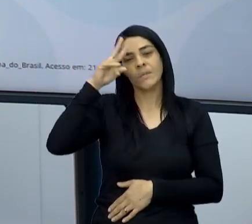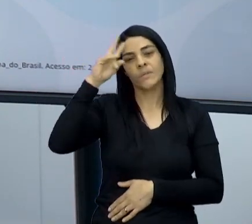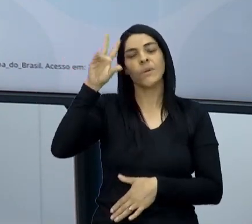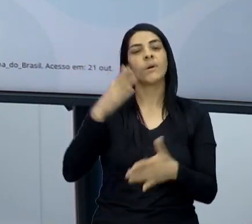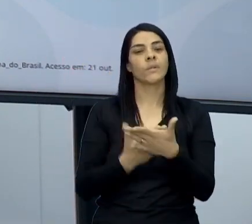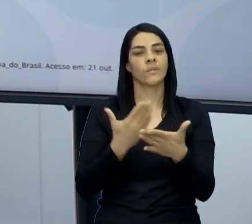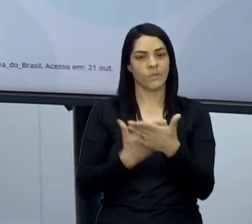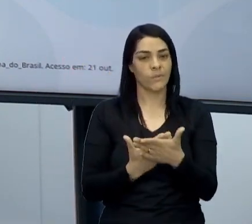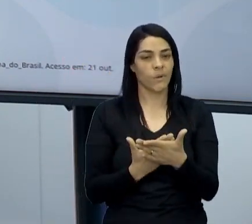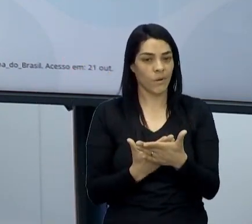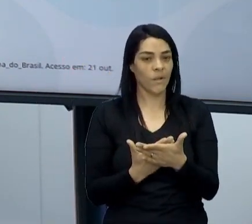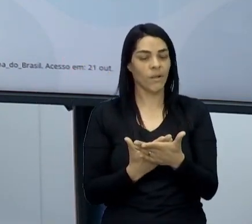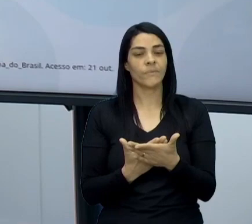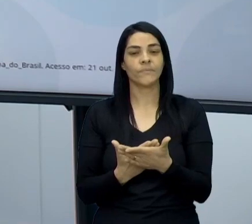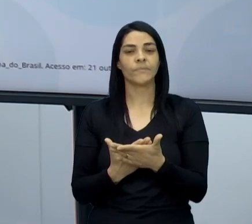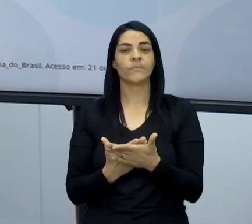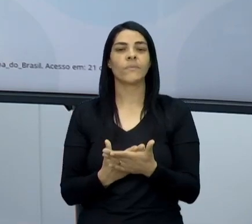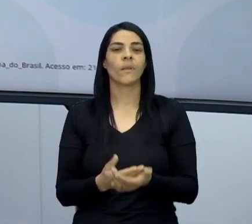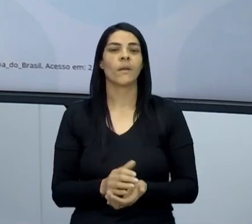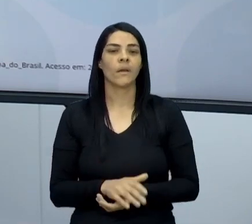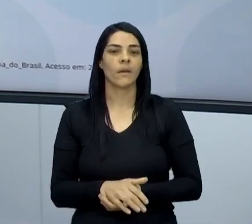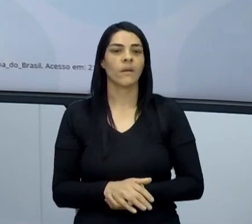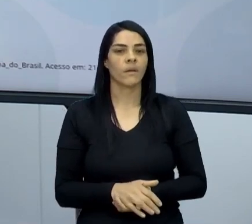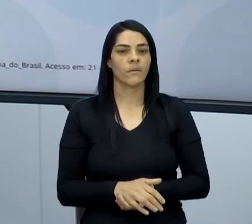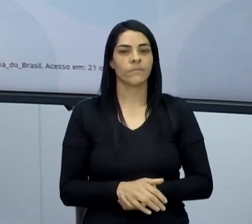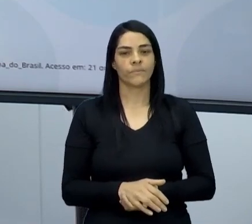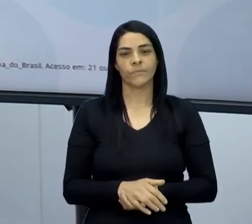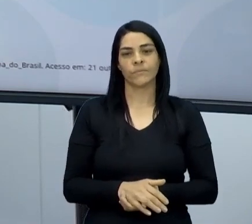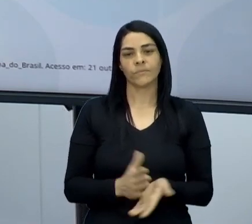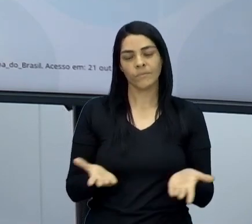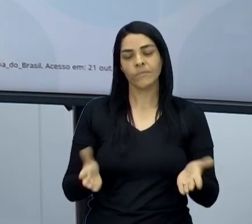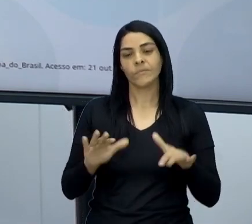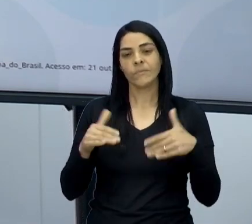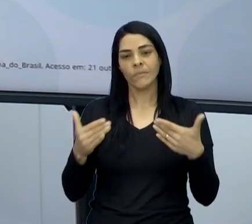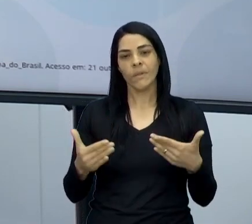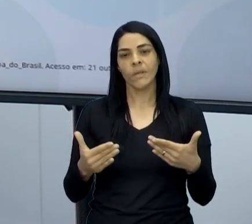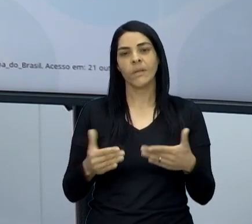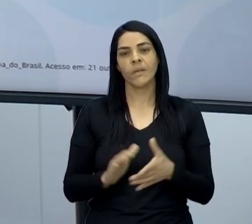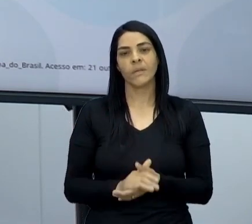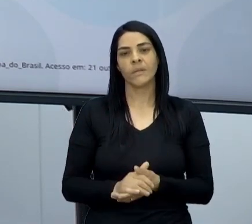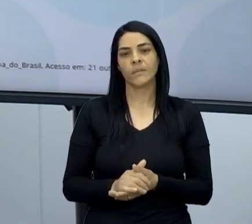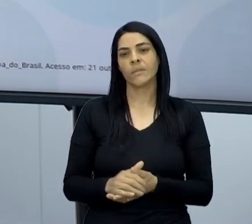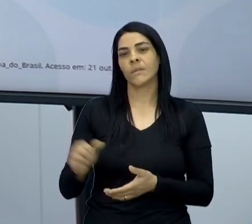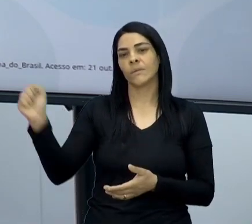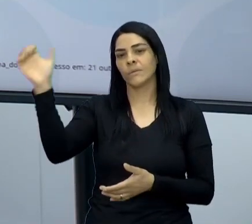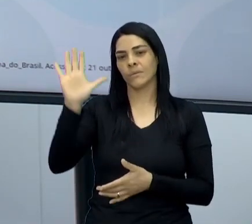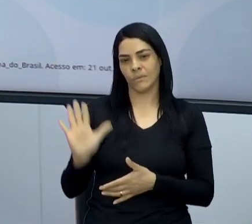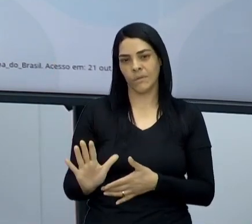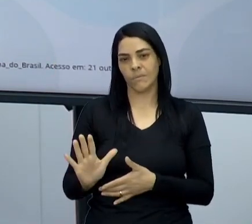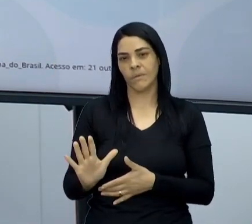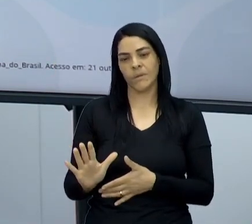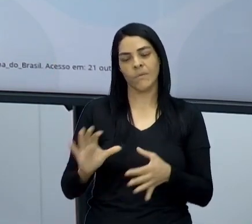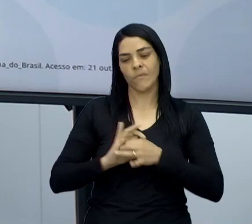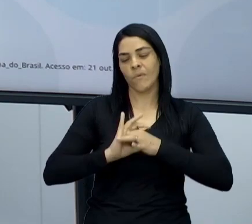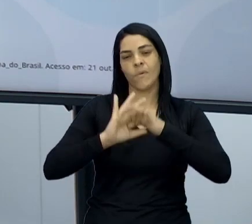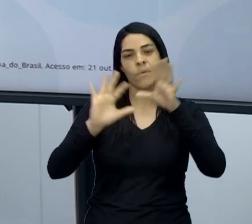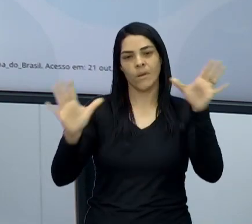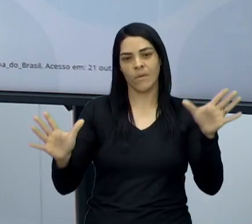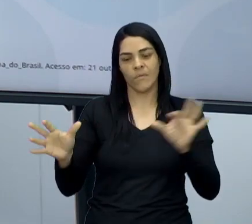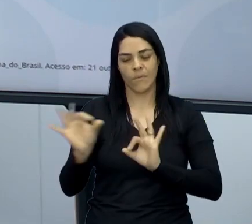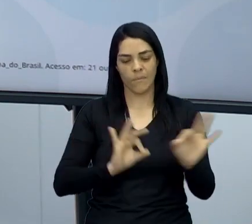mas não nesse momento. E faz o seguinte... Estuda, vai lá ver, e aí os americanos ficaram com a mão livre para poder fazer cinema. E aí o cinema